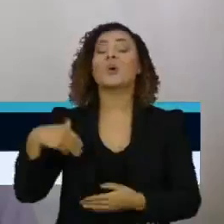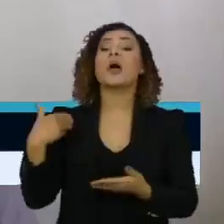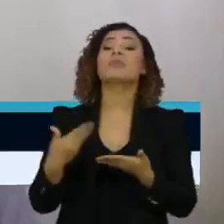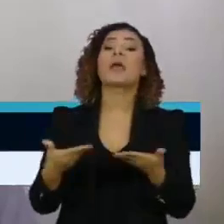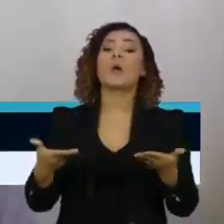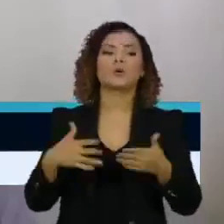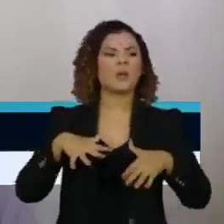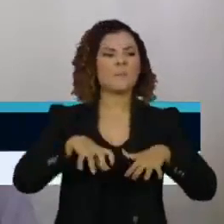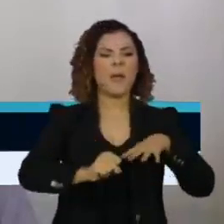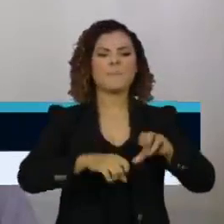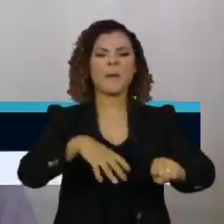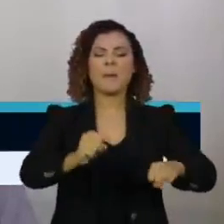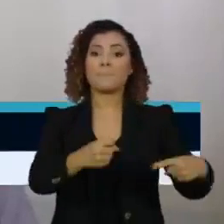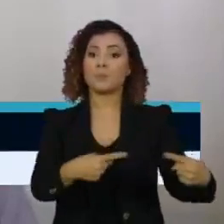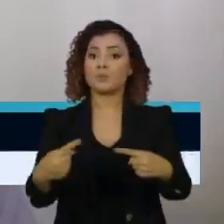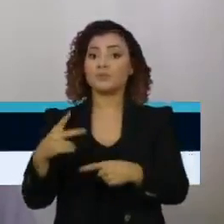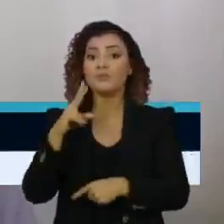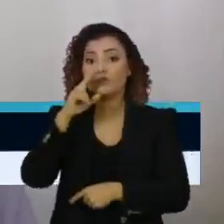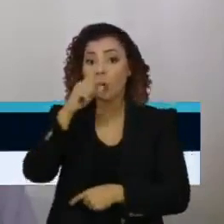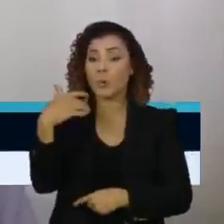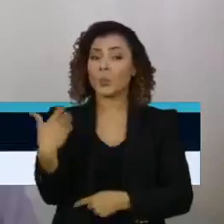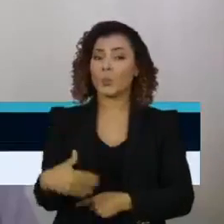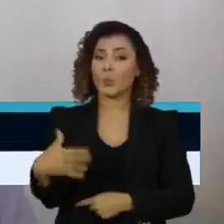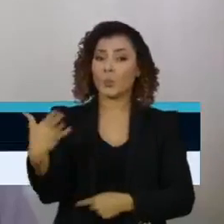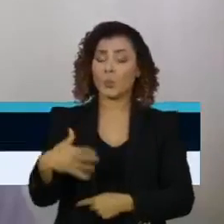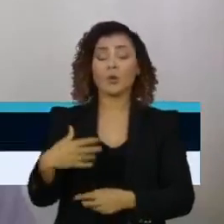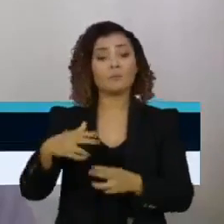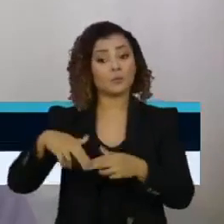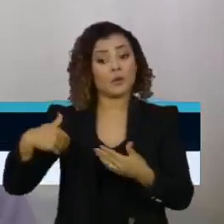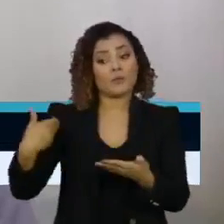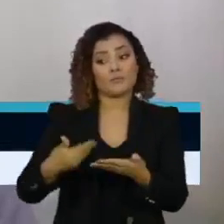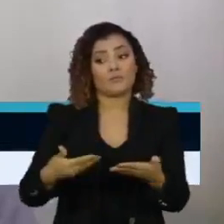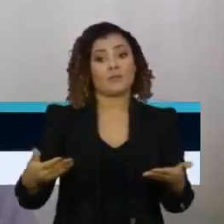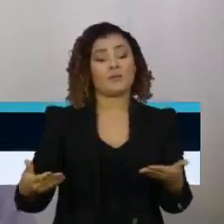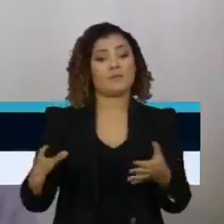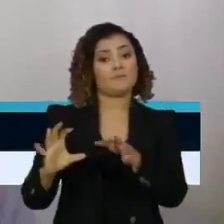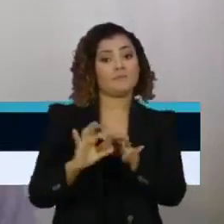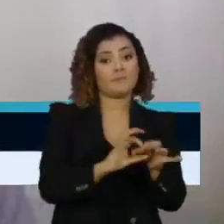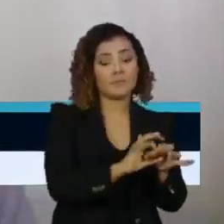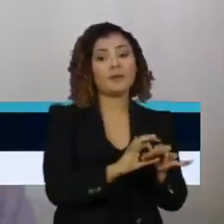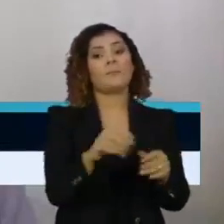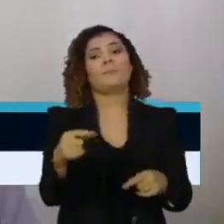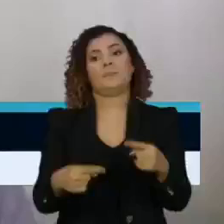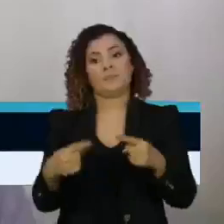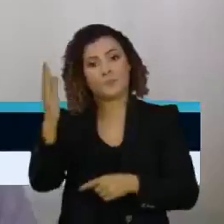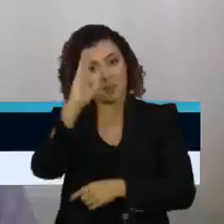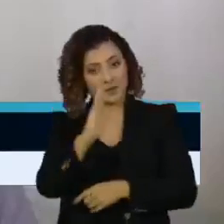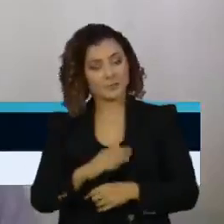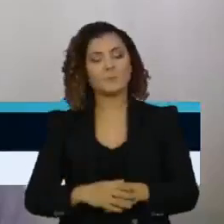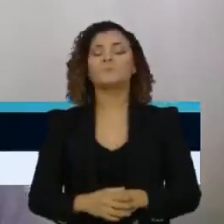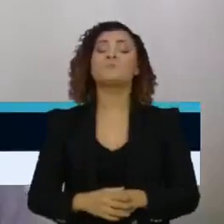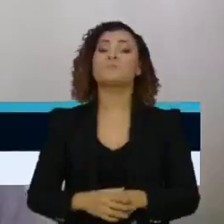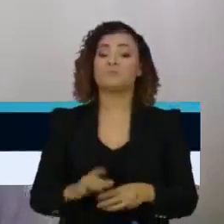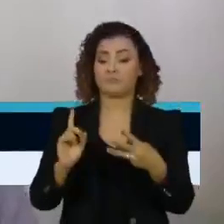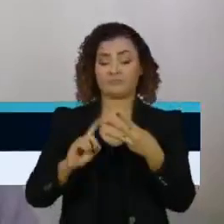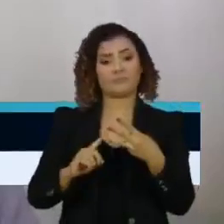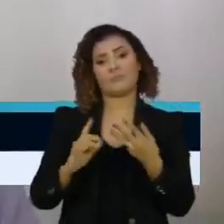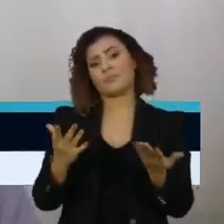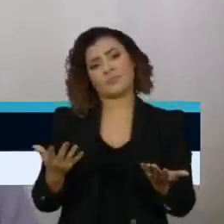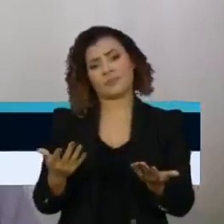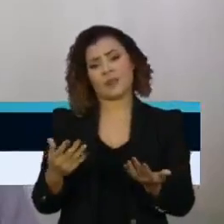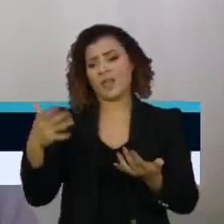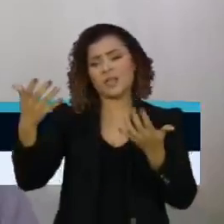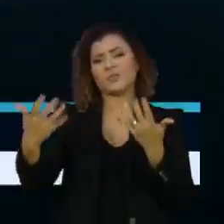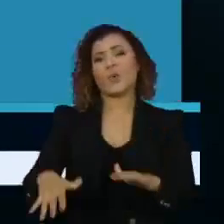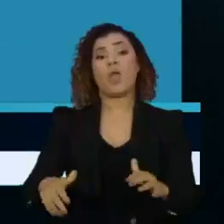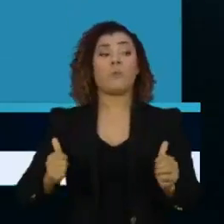atores políticos muito fortes dentro do atual contexto brasileiro, né? E, em terceiro lugar, que eles não estão dispostos a sair